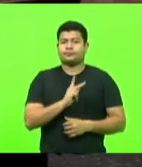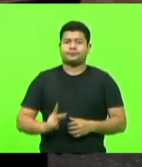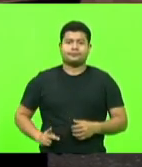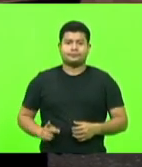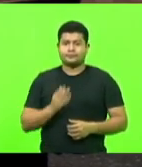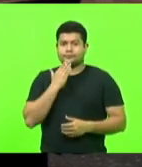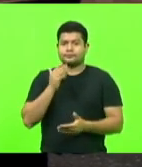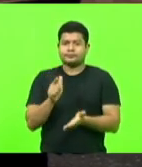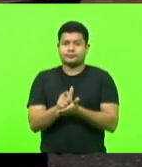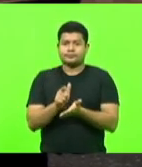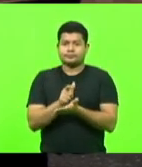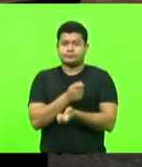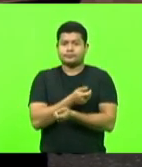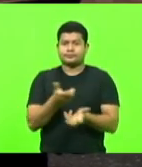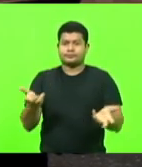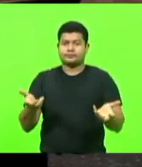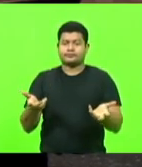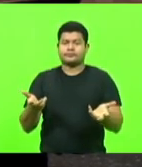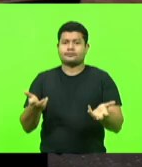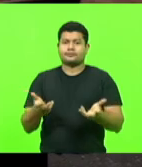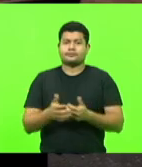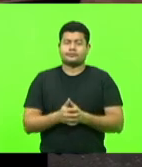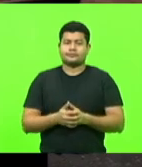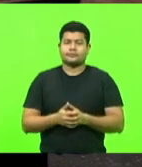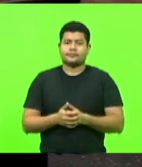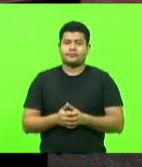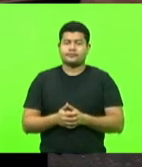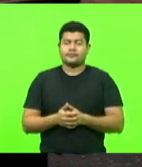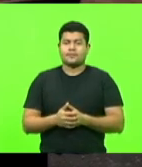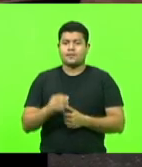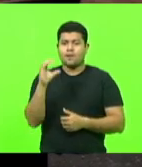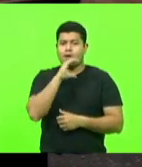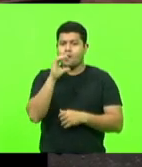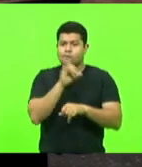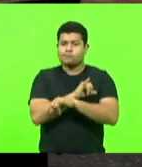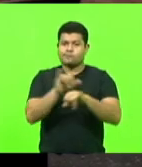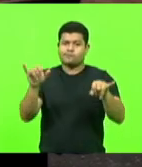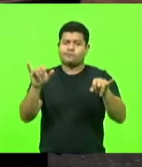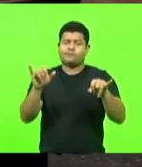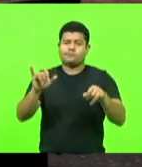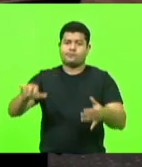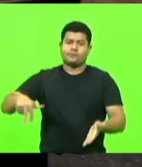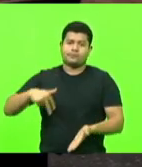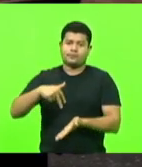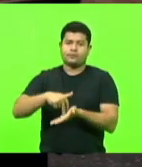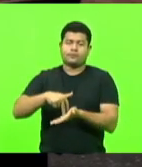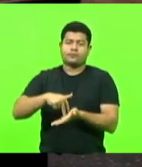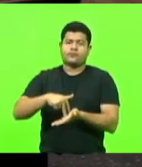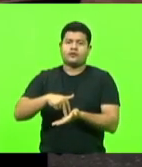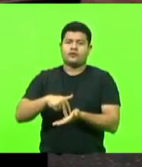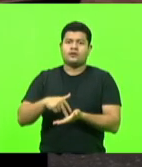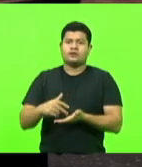presidente solicitou que procedesse à distribuição. Breves comunicações. Fizeram uso da palavra